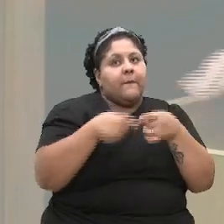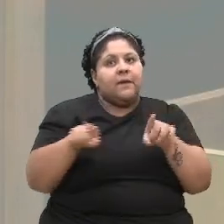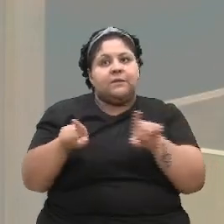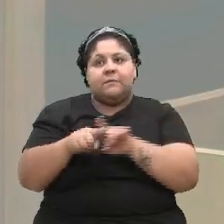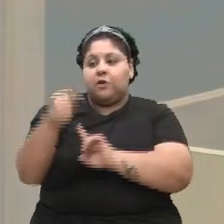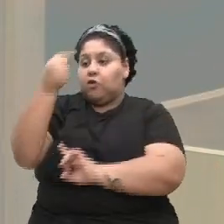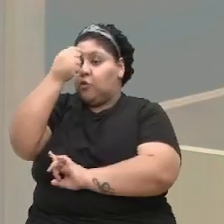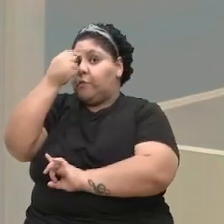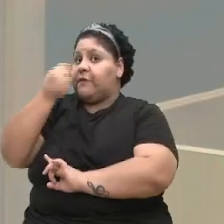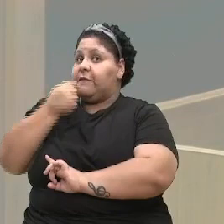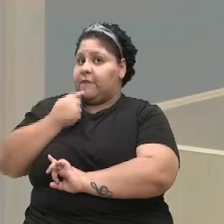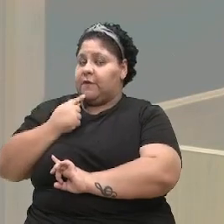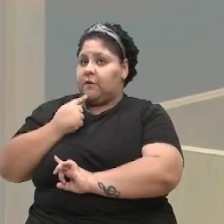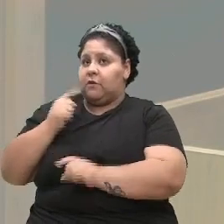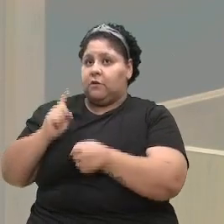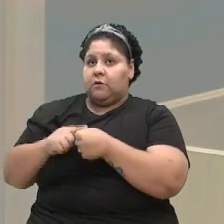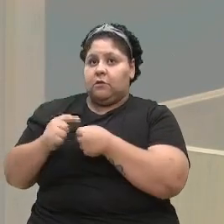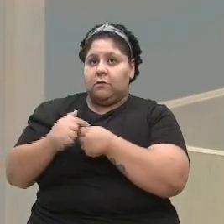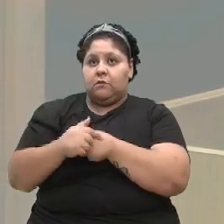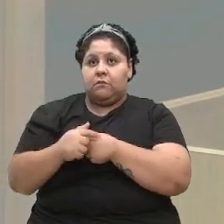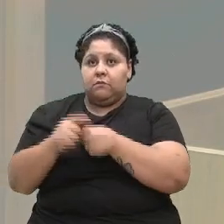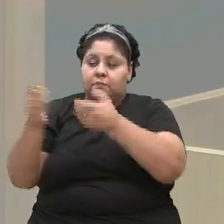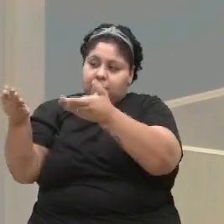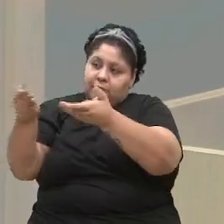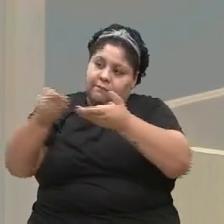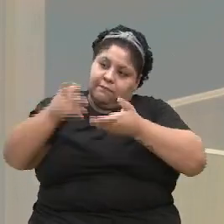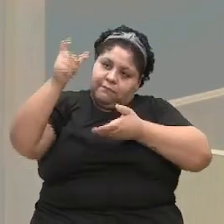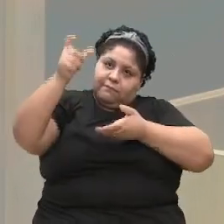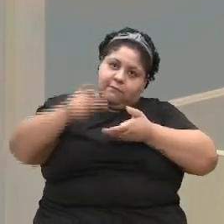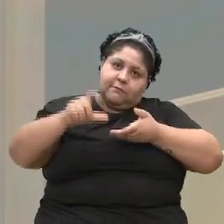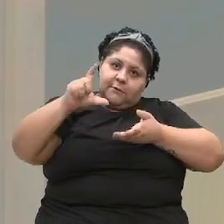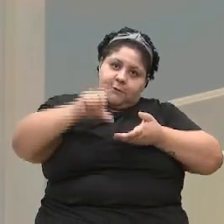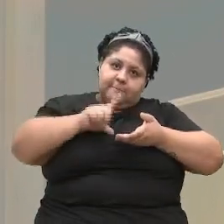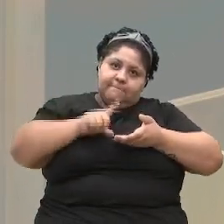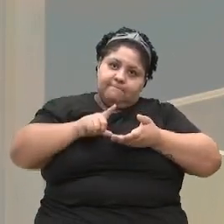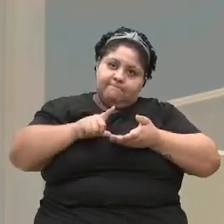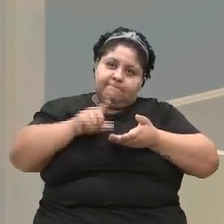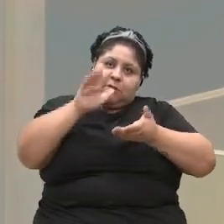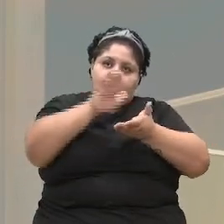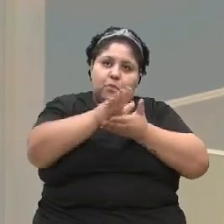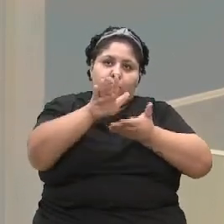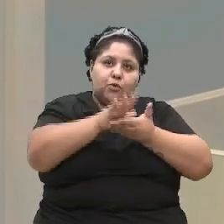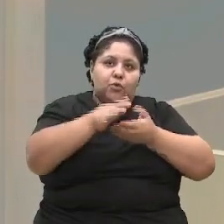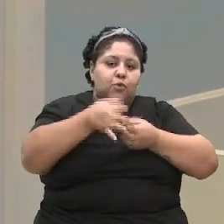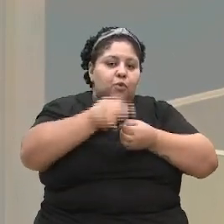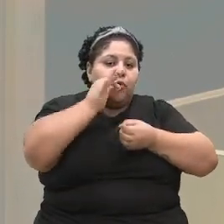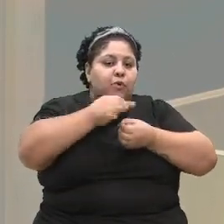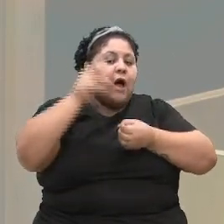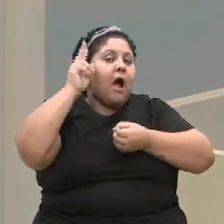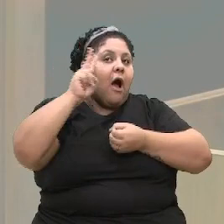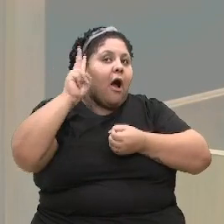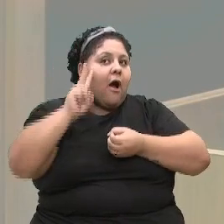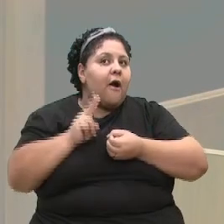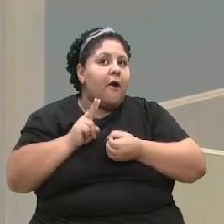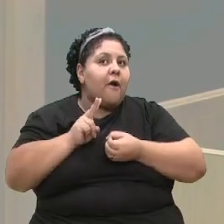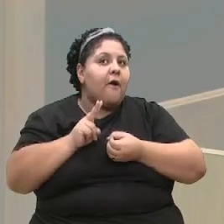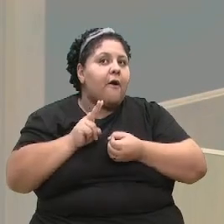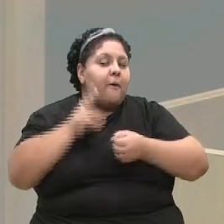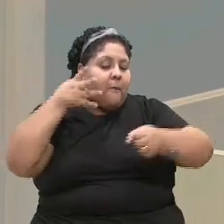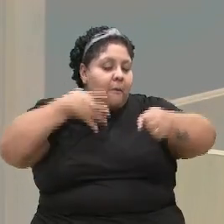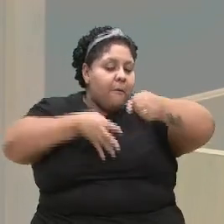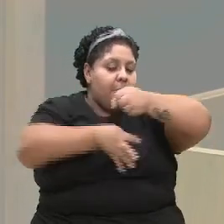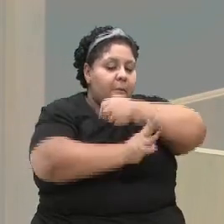imagem de uma cidade hospitaleira e que tem o seu produto, a uva, e a sua história dos seus